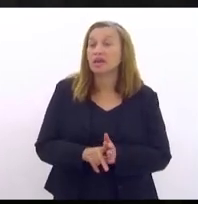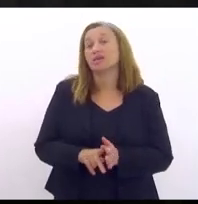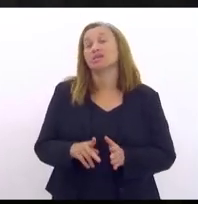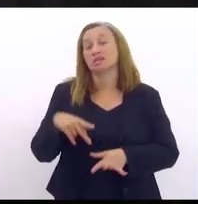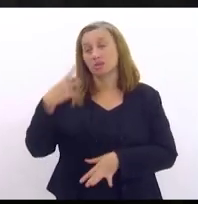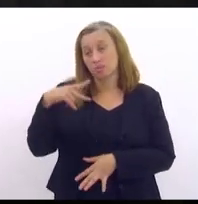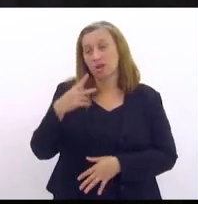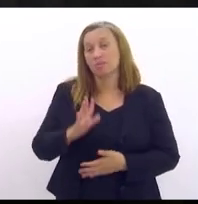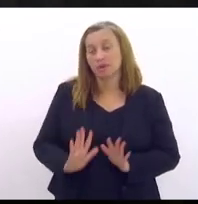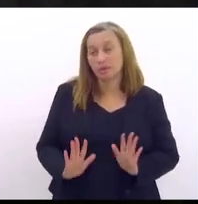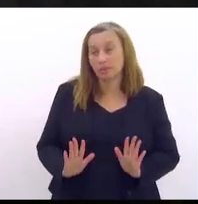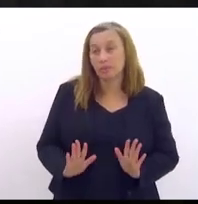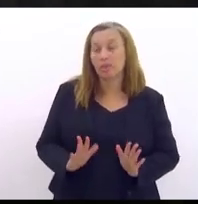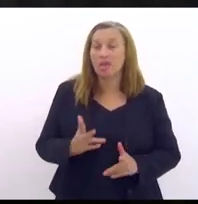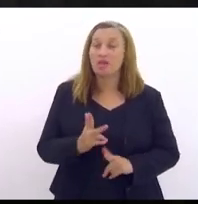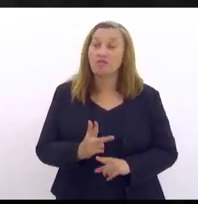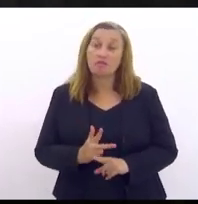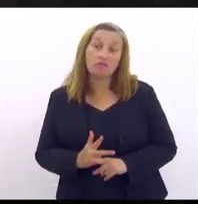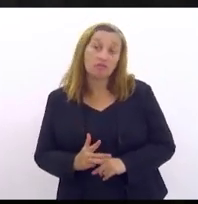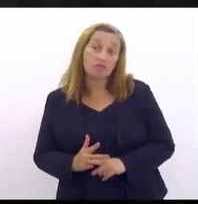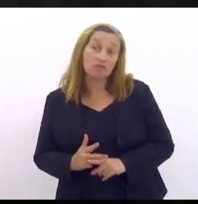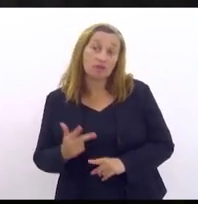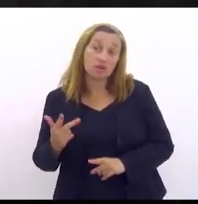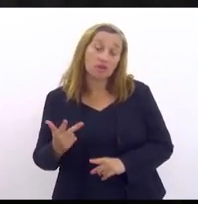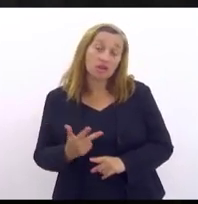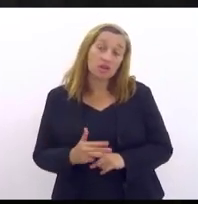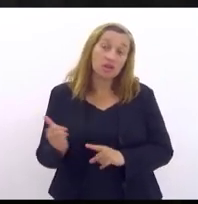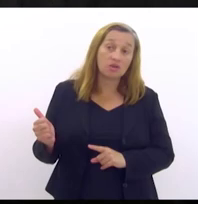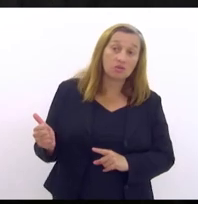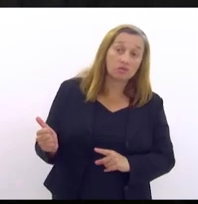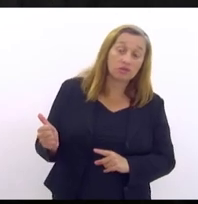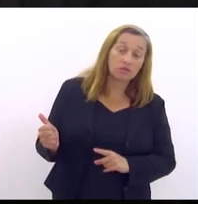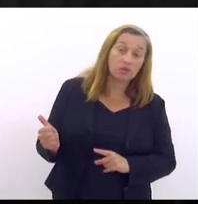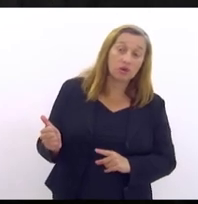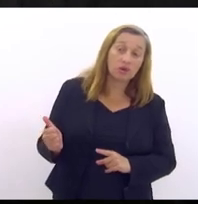parlamento. Ganhar ou perder.